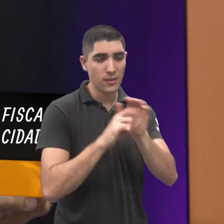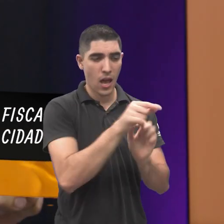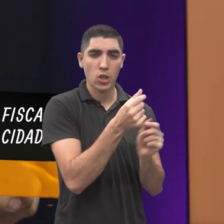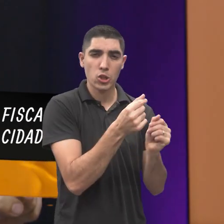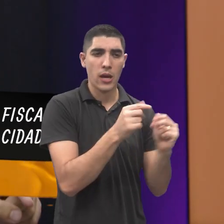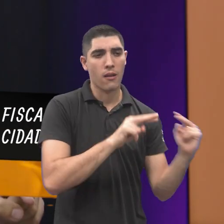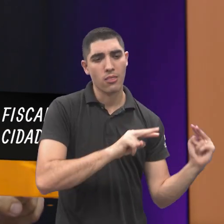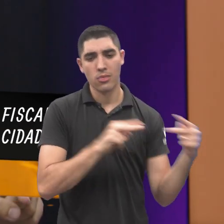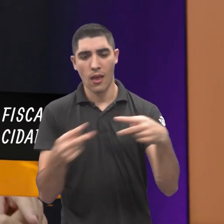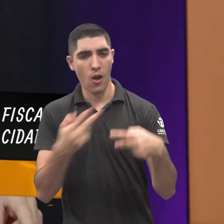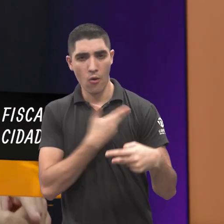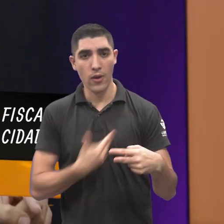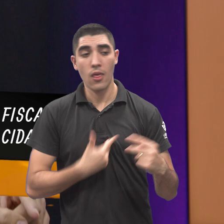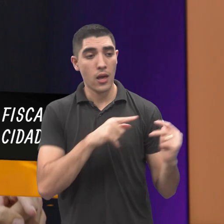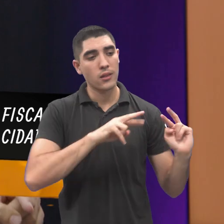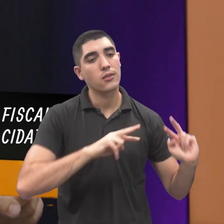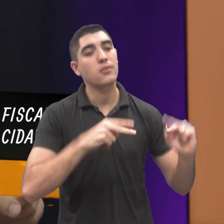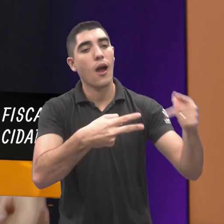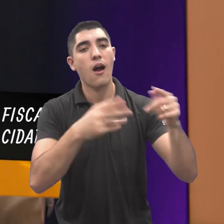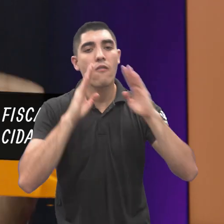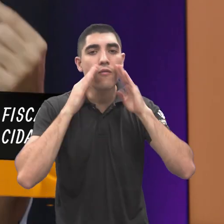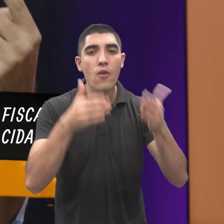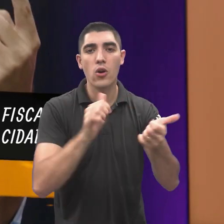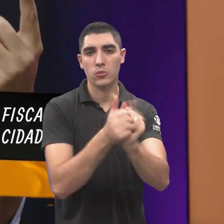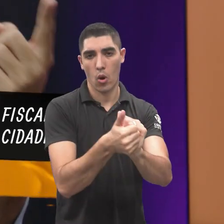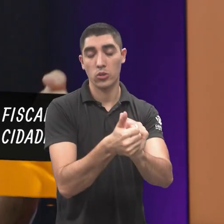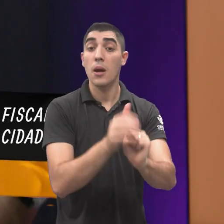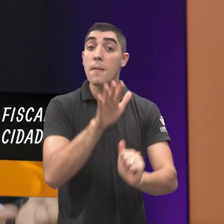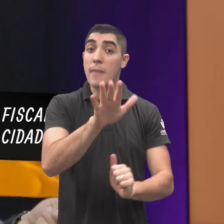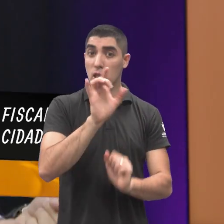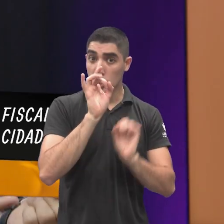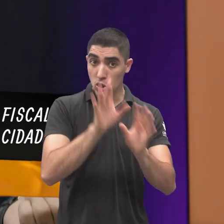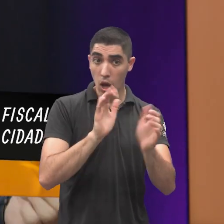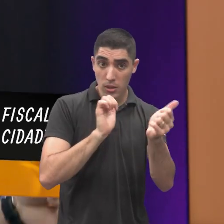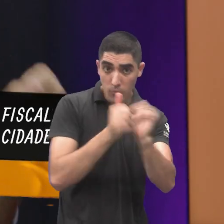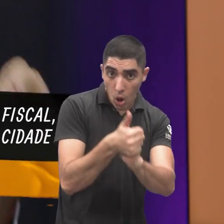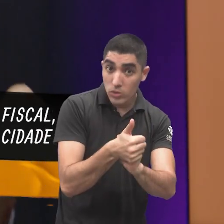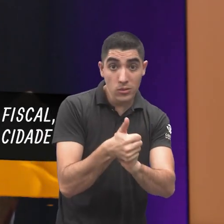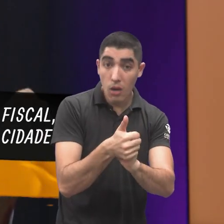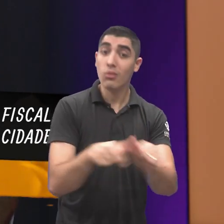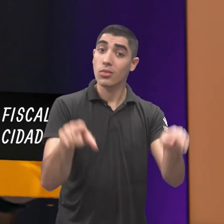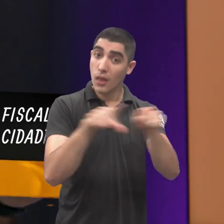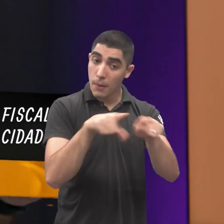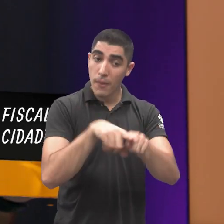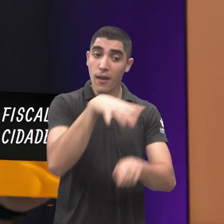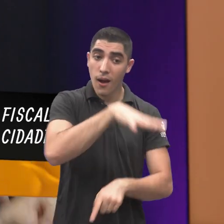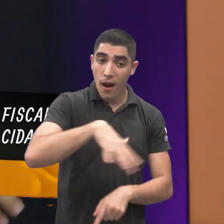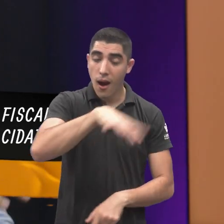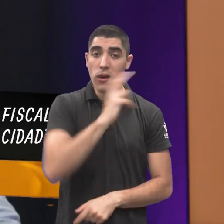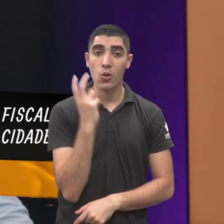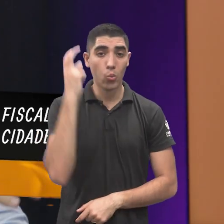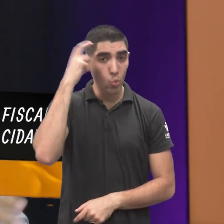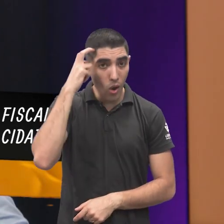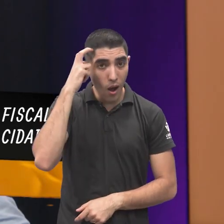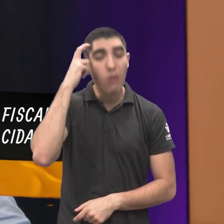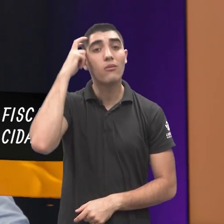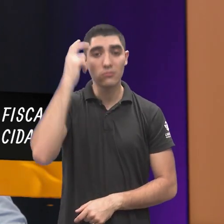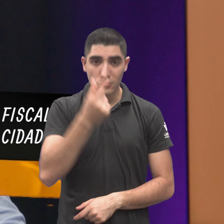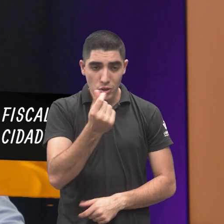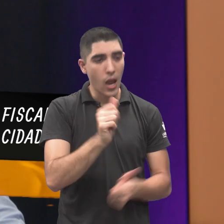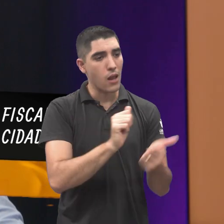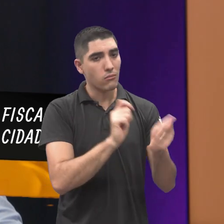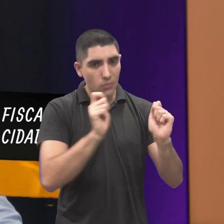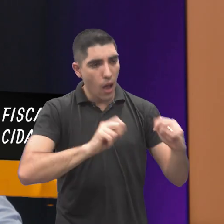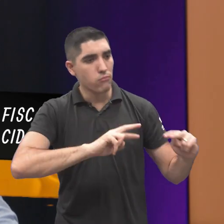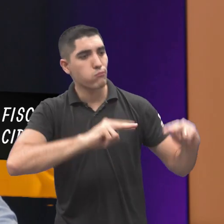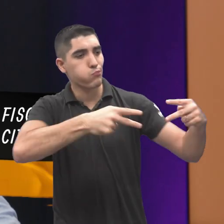LIF, ela não foi pensada só para o esporte, ela também foi pensada para a cultura. E nisso é muito legal, porque diversos